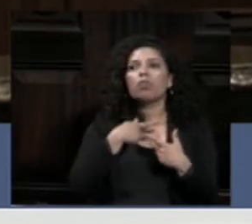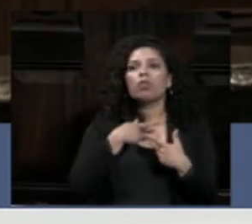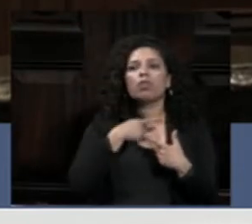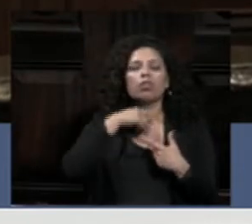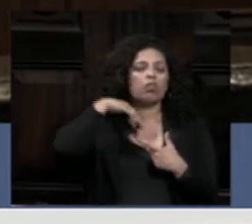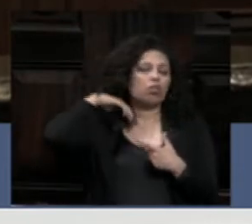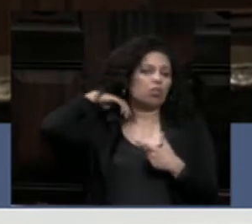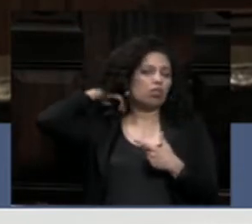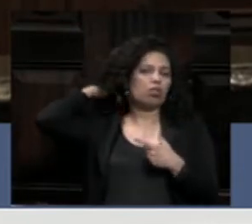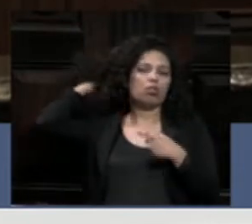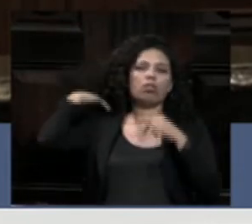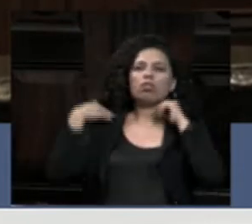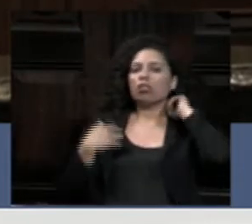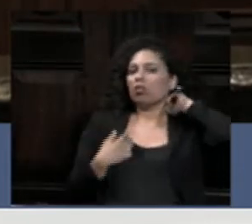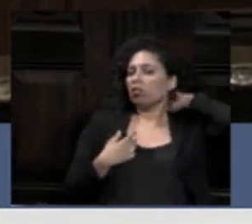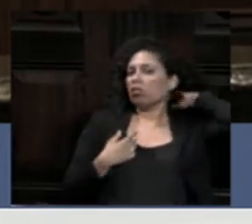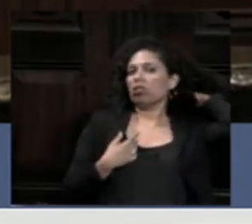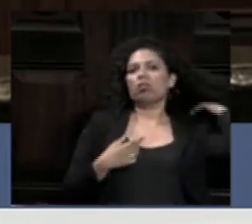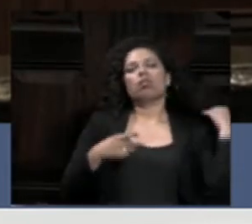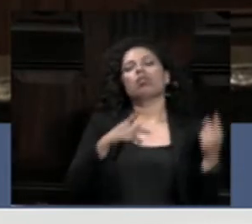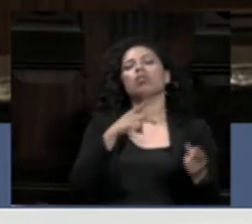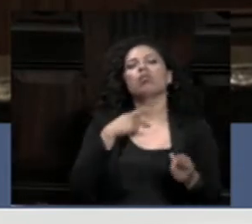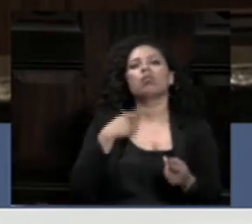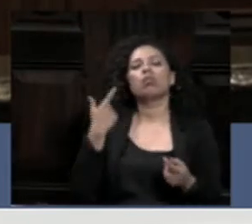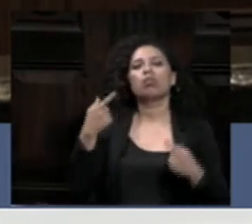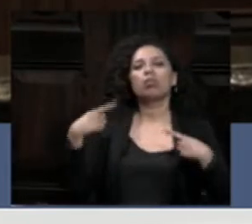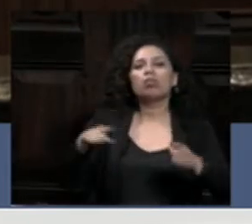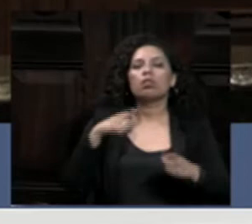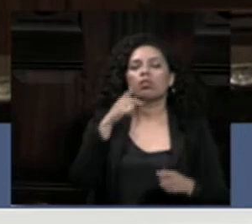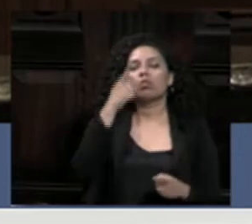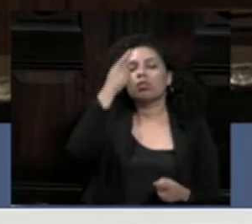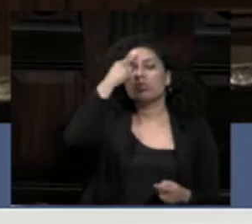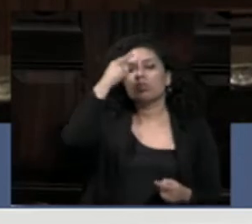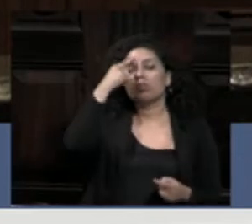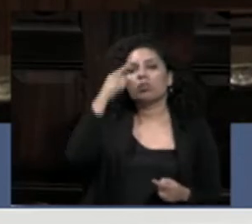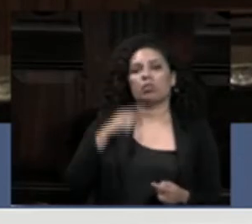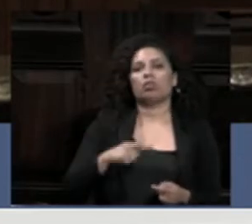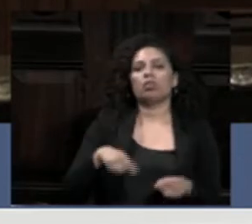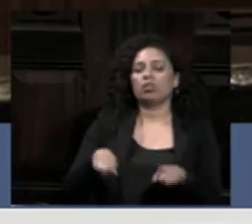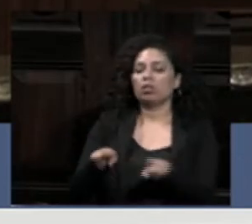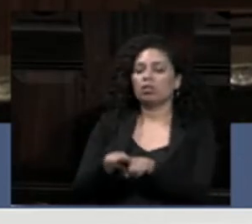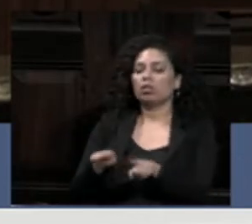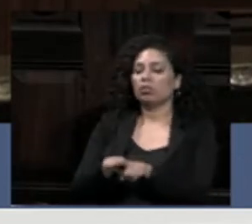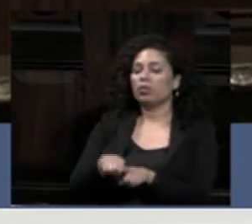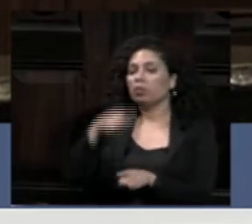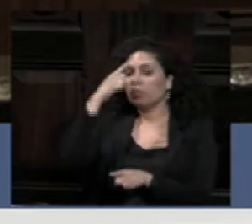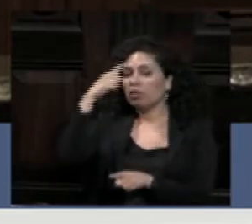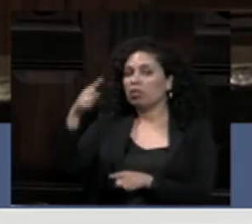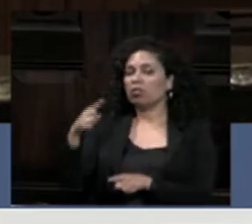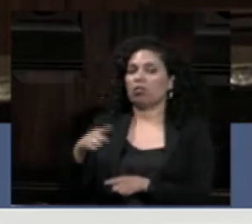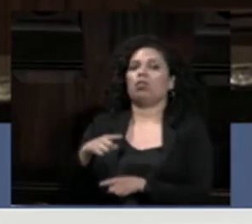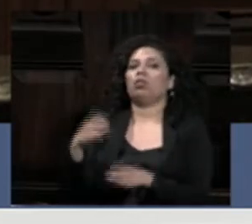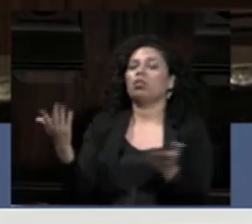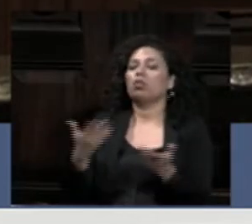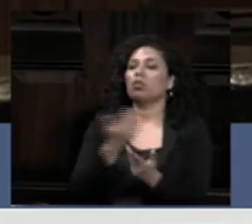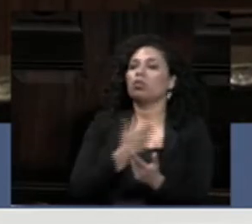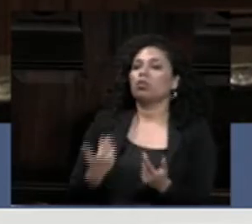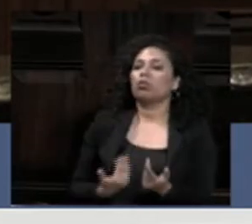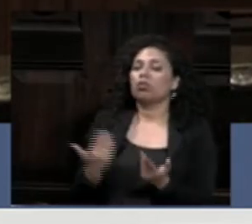quanto o que se quer fazer com o reitor da universidade, da UFRJ.